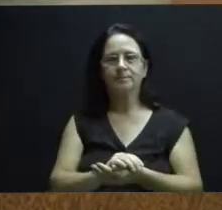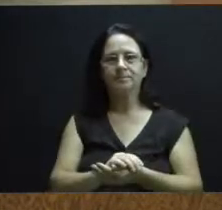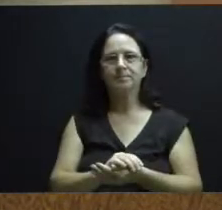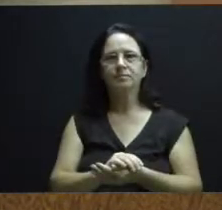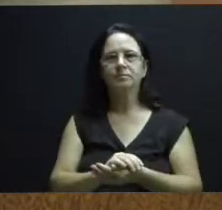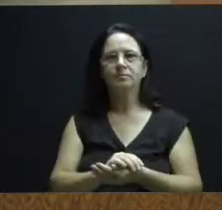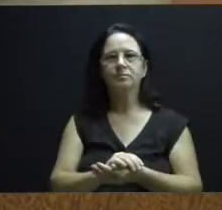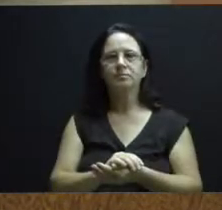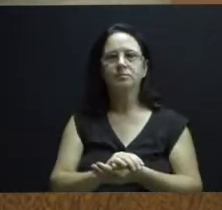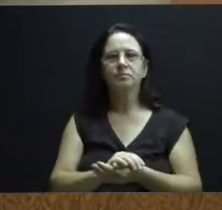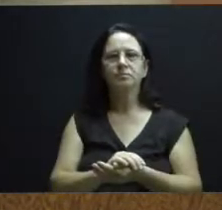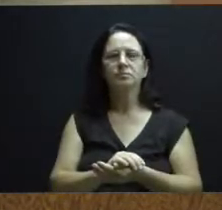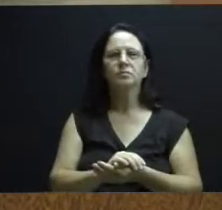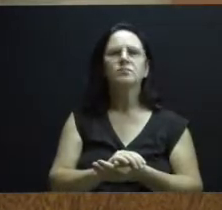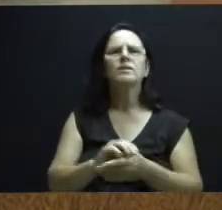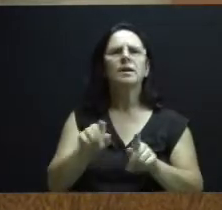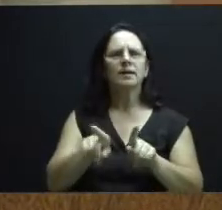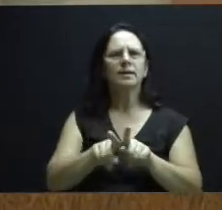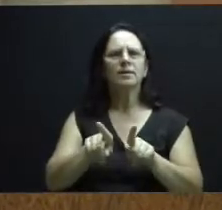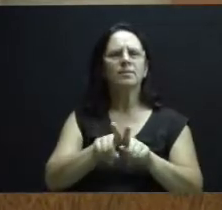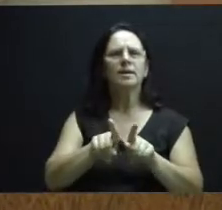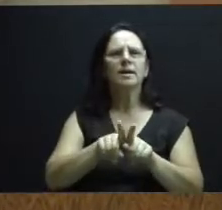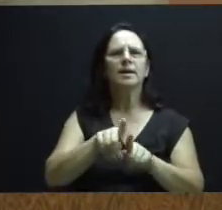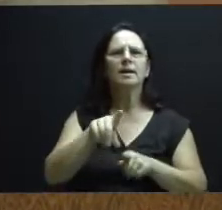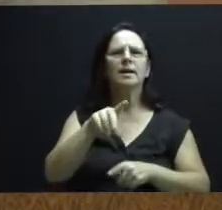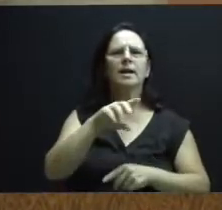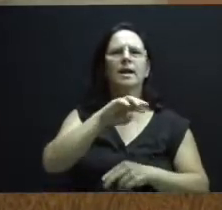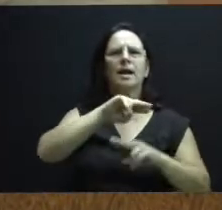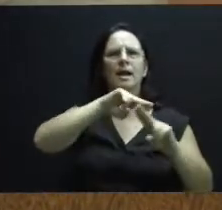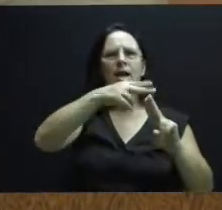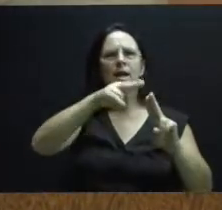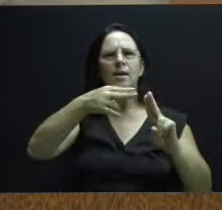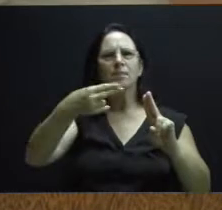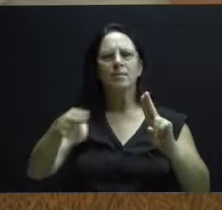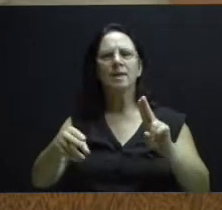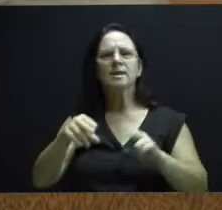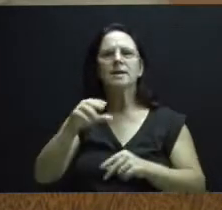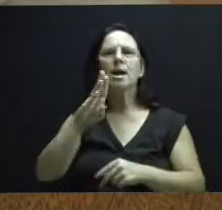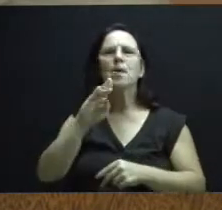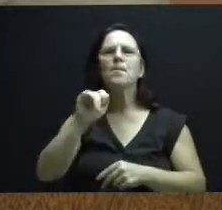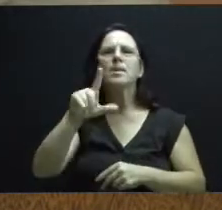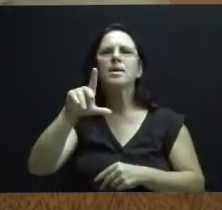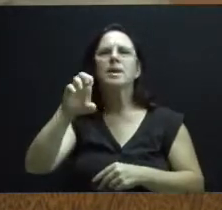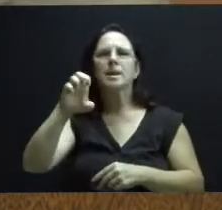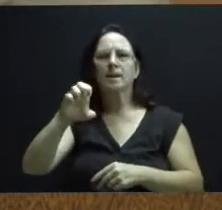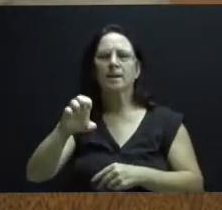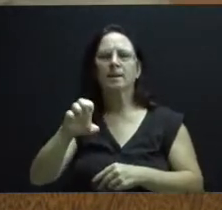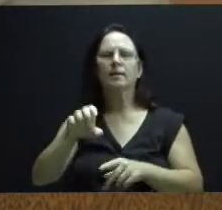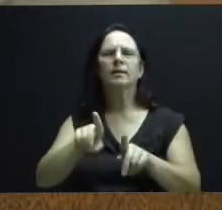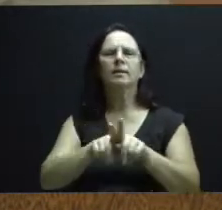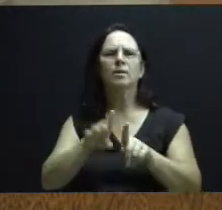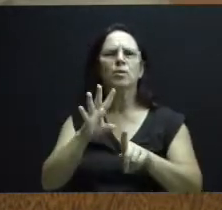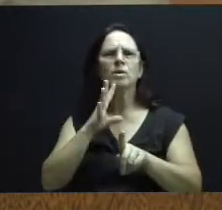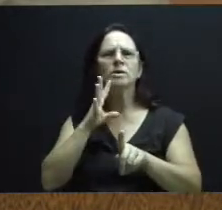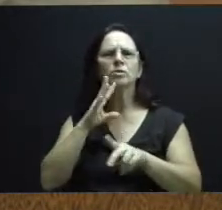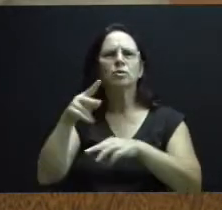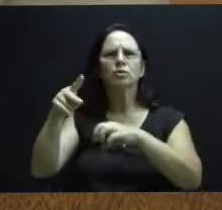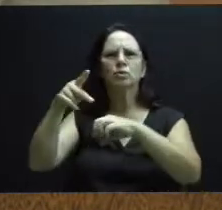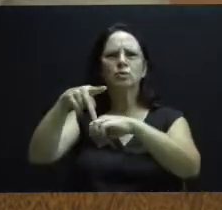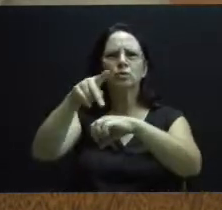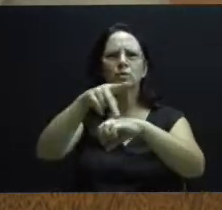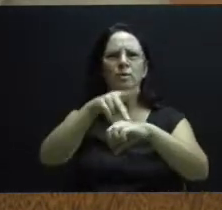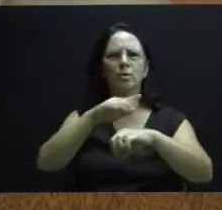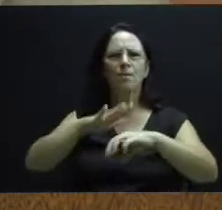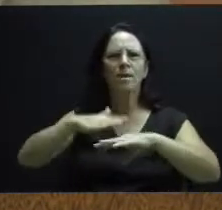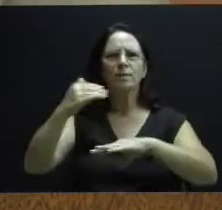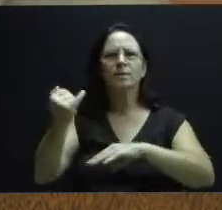represa billings e também conhecida como barragem do das pedras é um dos maiores e mais importantes